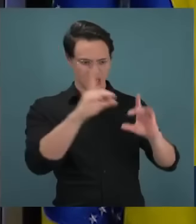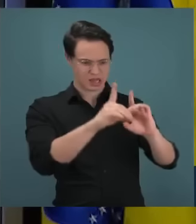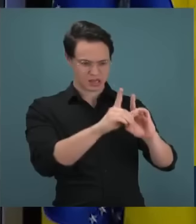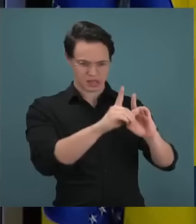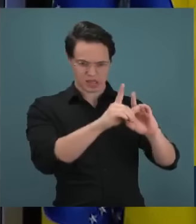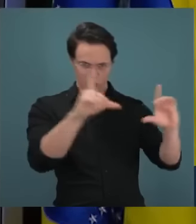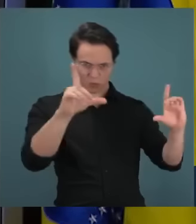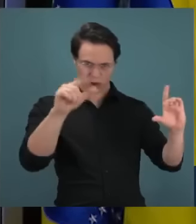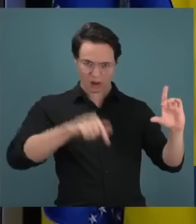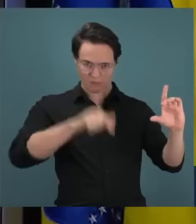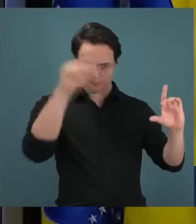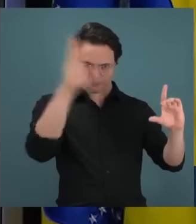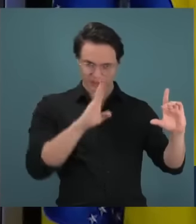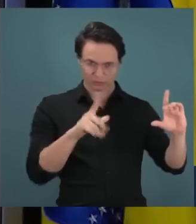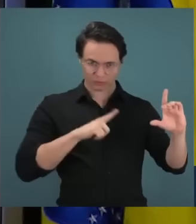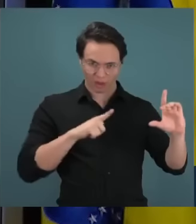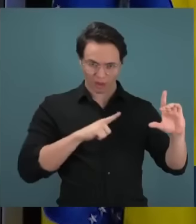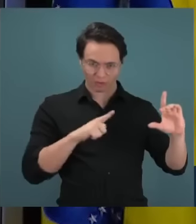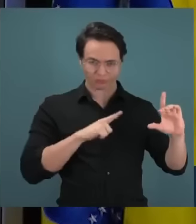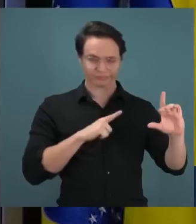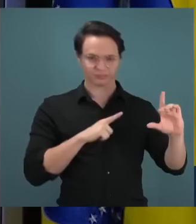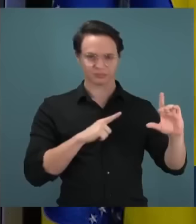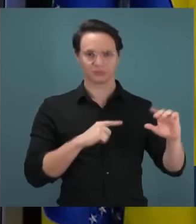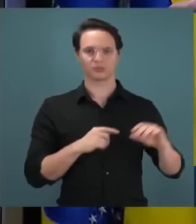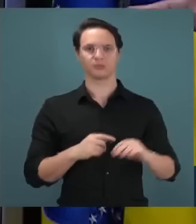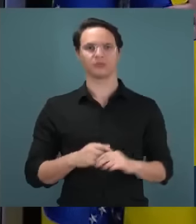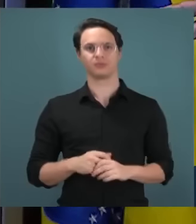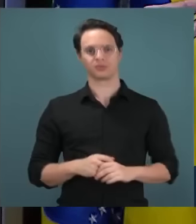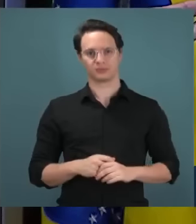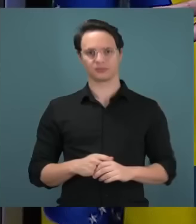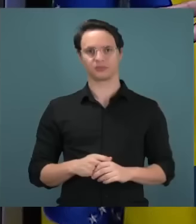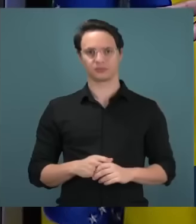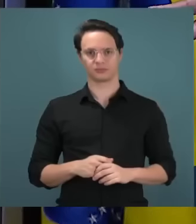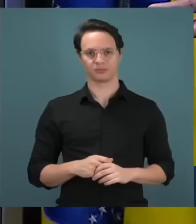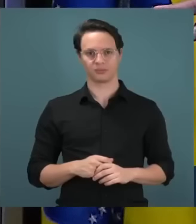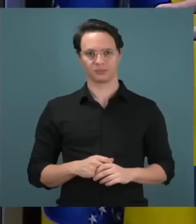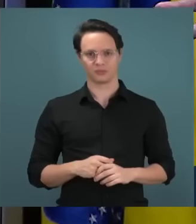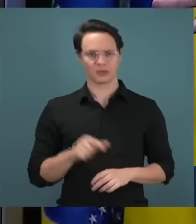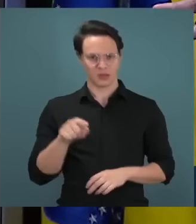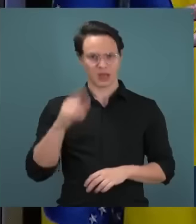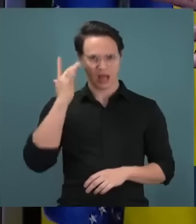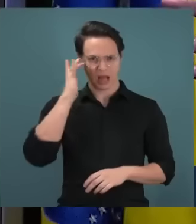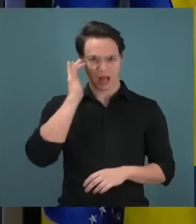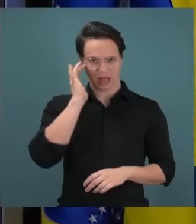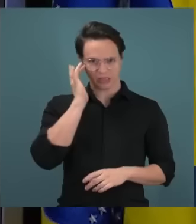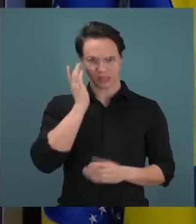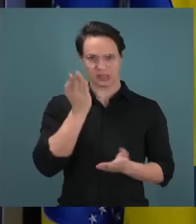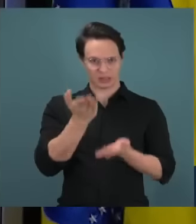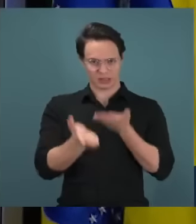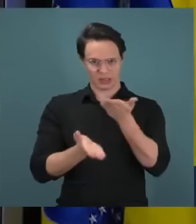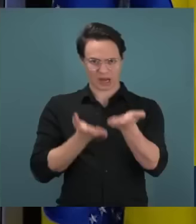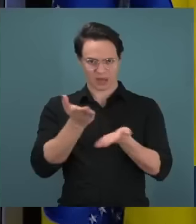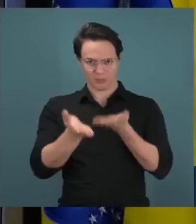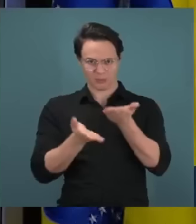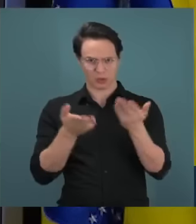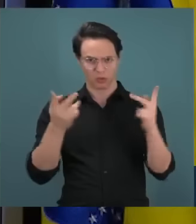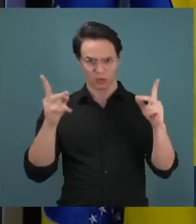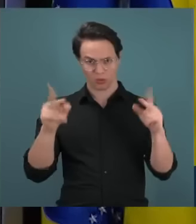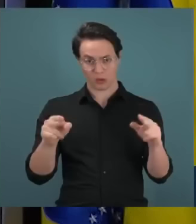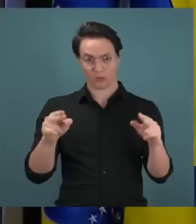a direita, os conservadores são tratados da mesma forma que a turma da esquerda. Olha só